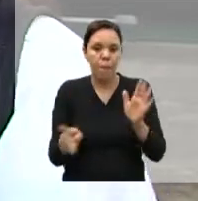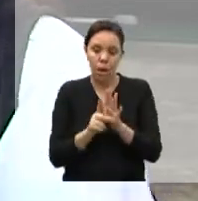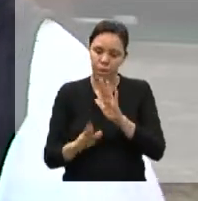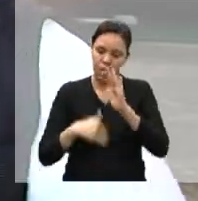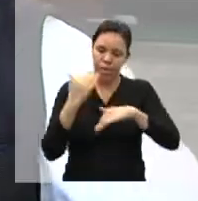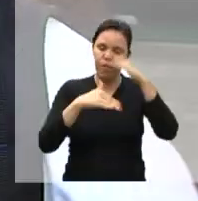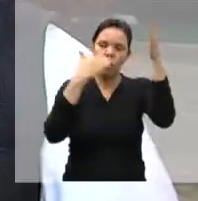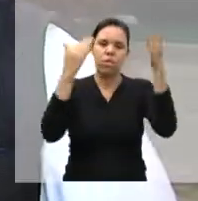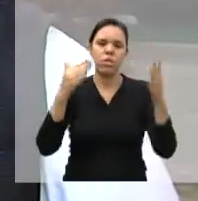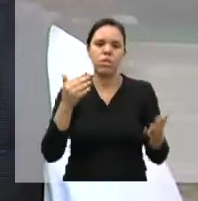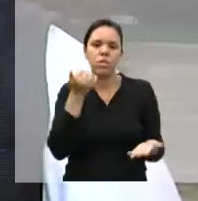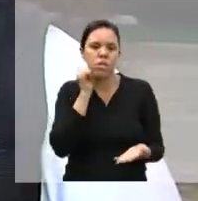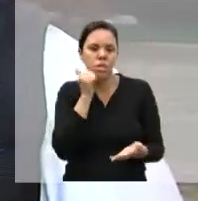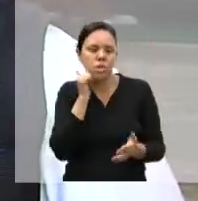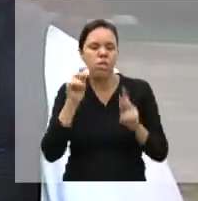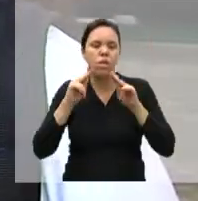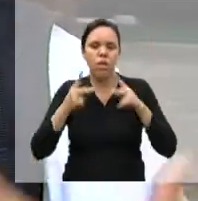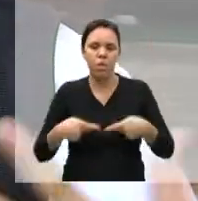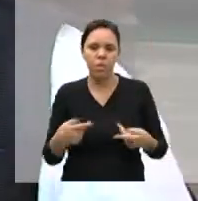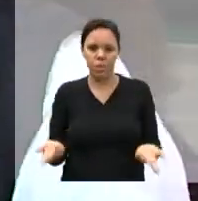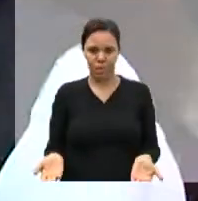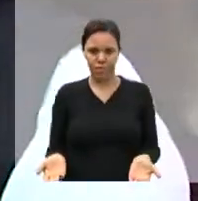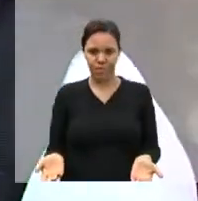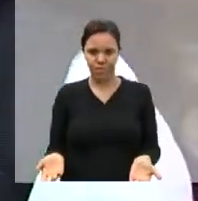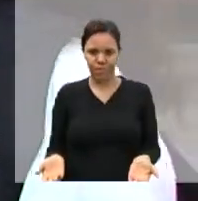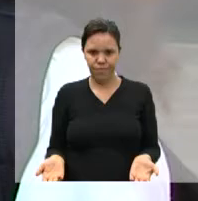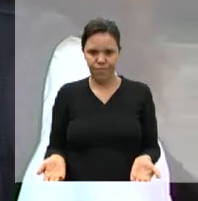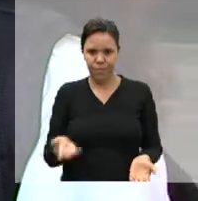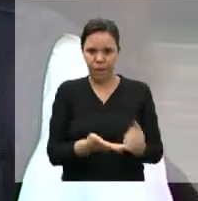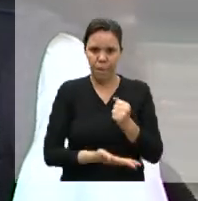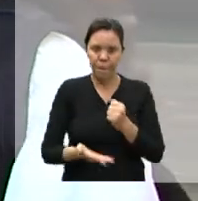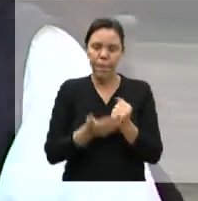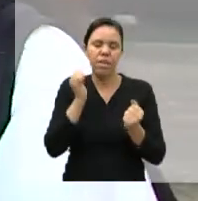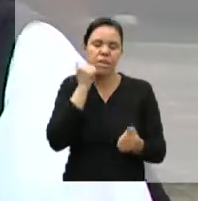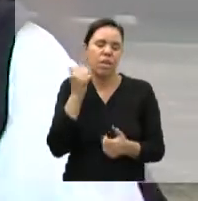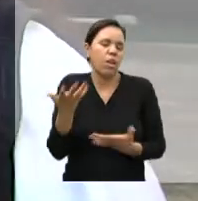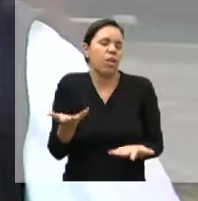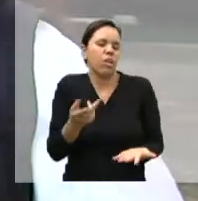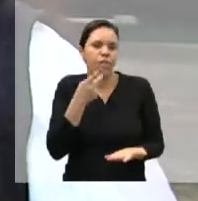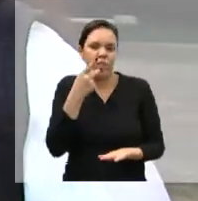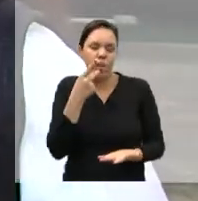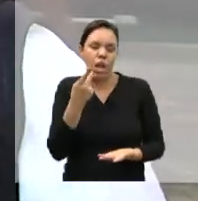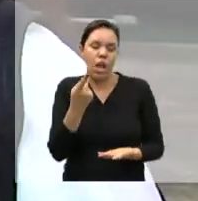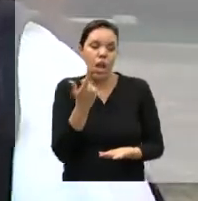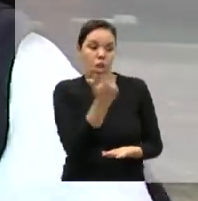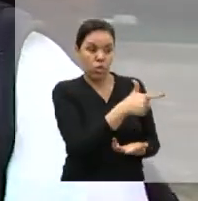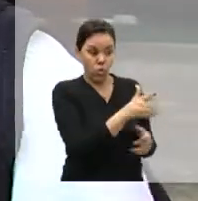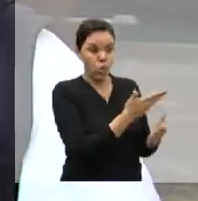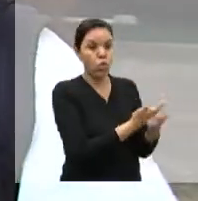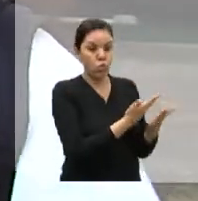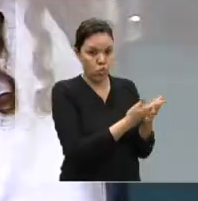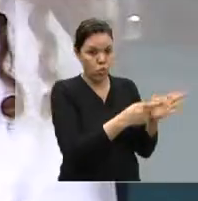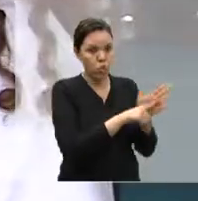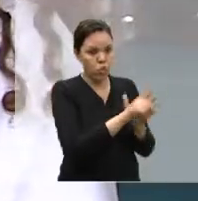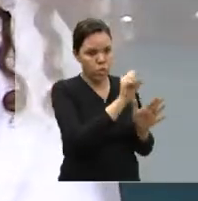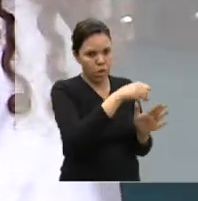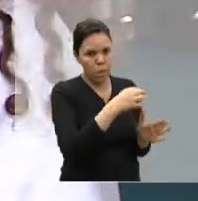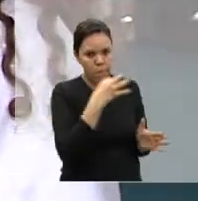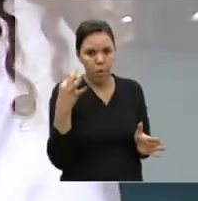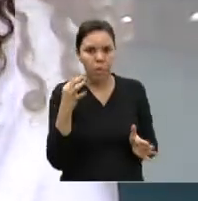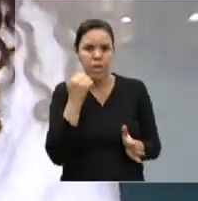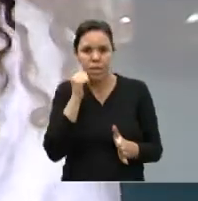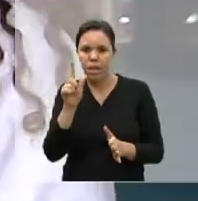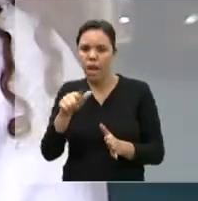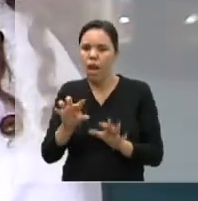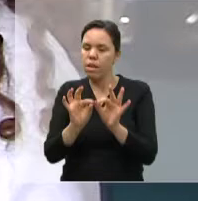ciência. Então é uma das coisas que, não que eu estou falando que as outras não são importantes, mas a ciência é a base da humanidade, né? Ciência,